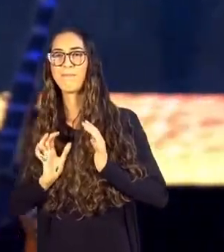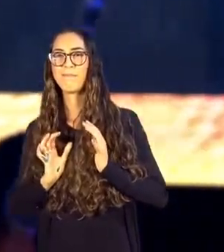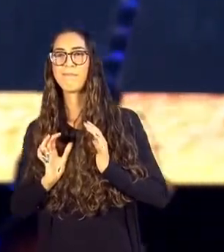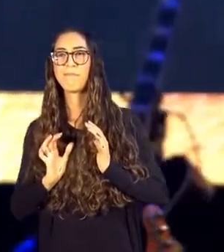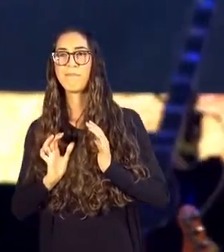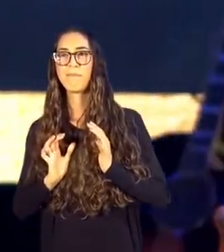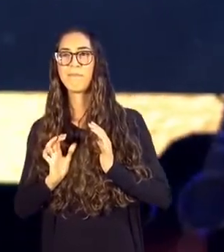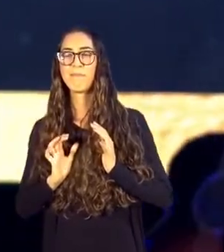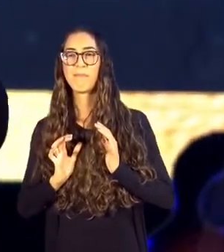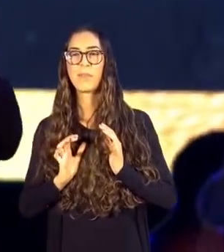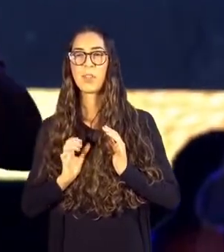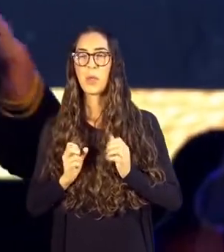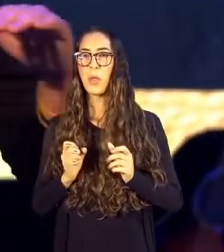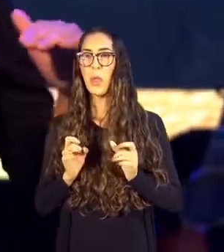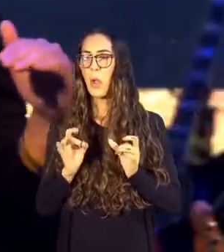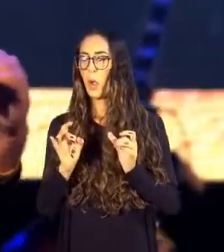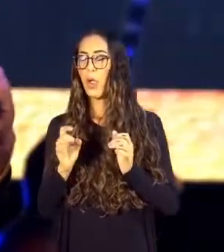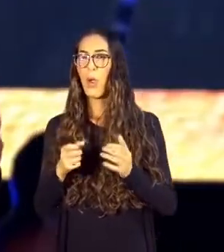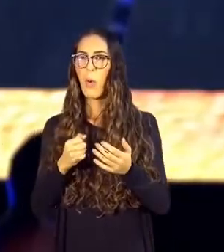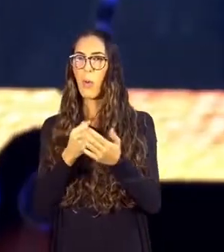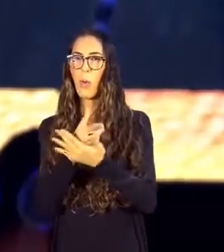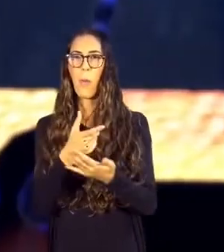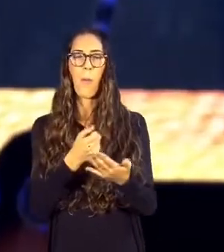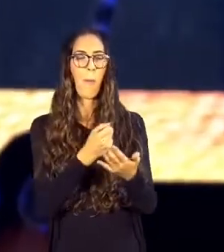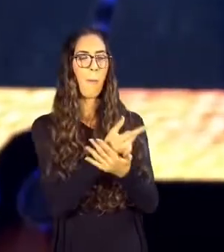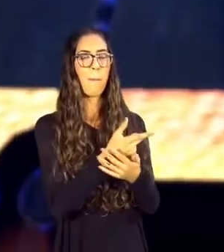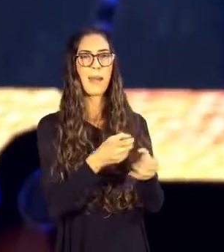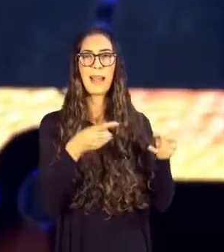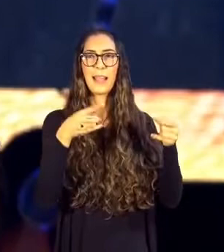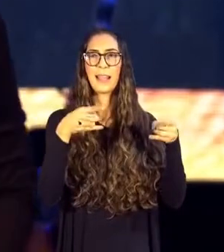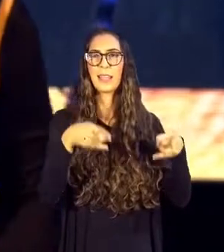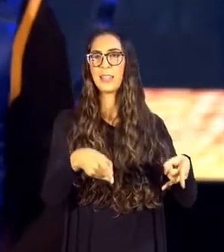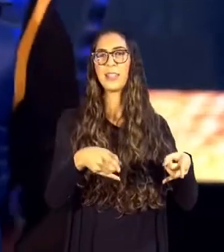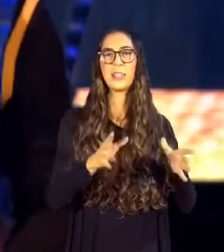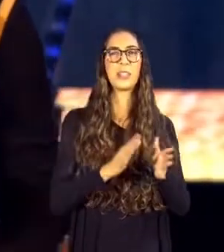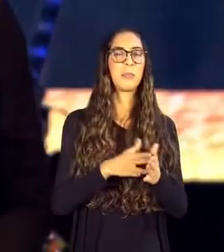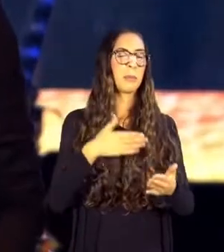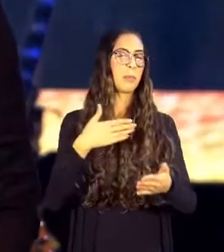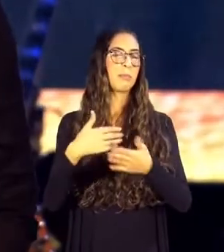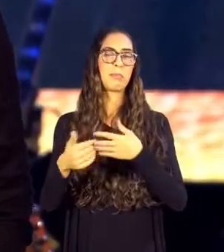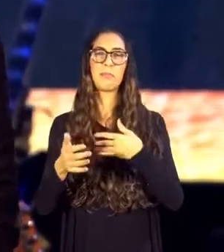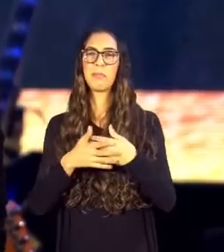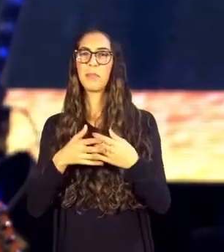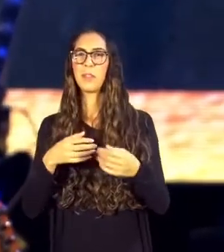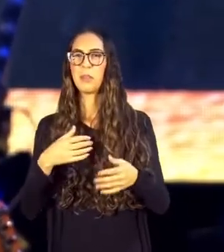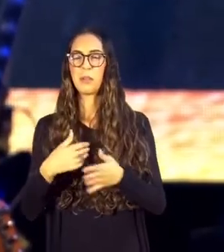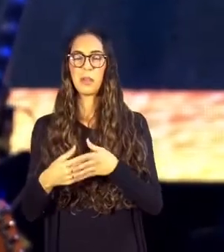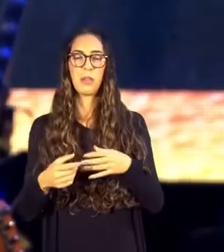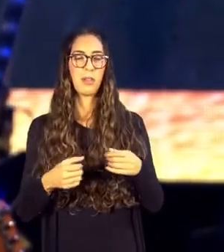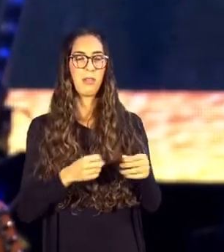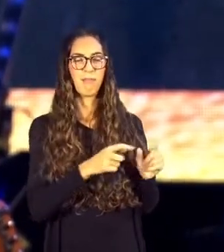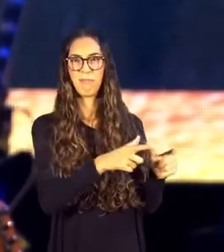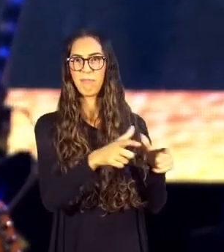tem vibração, que dê temperatura certa, que tem música. Você compra o sono?